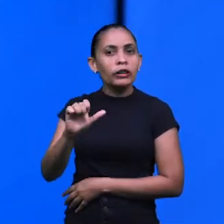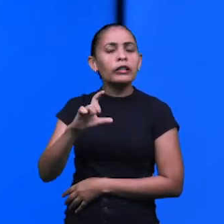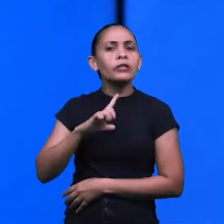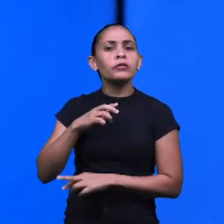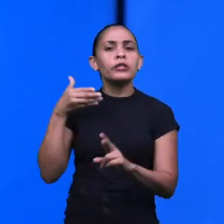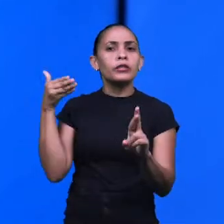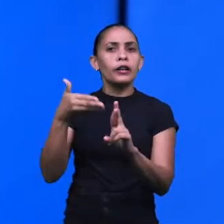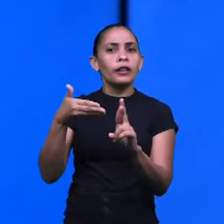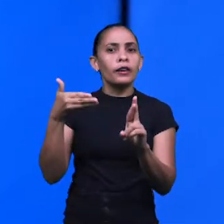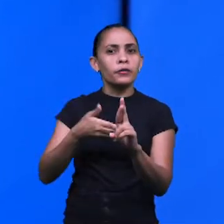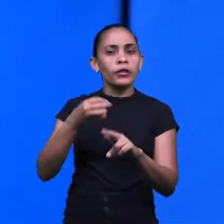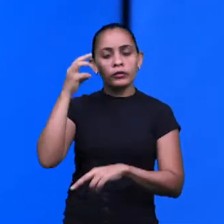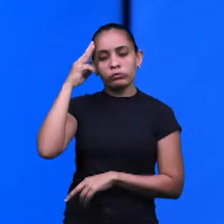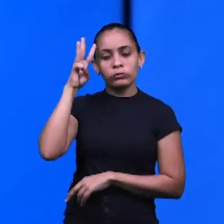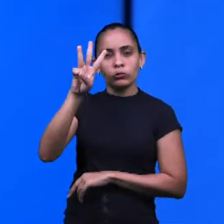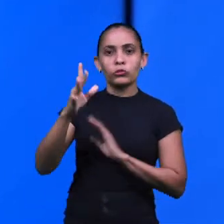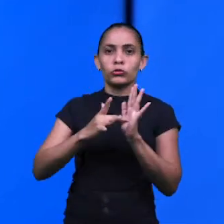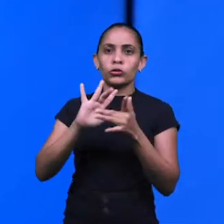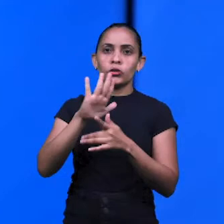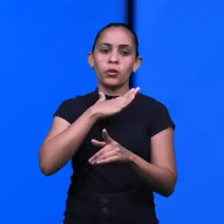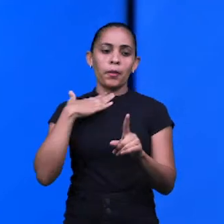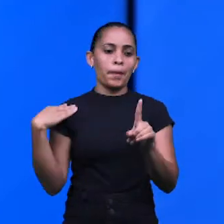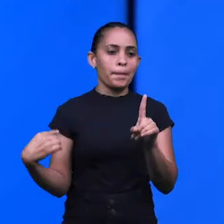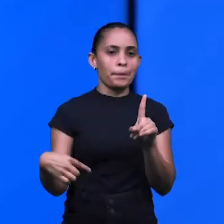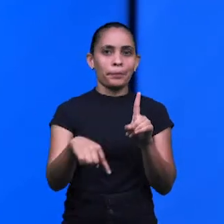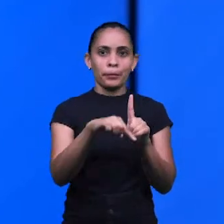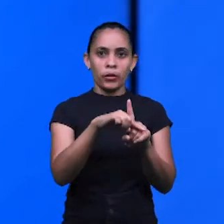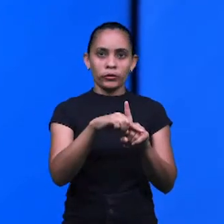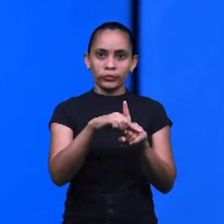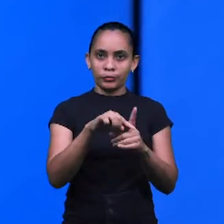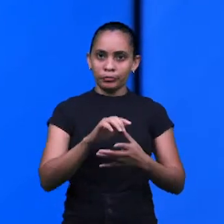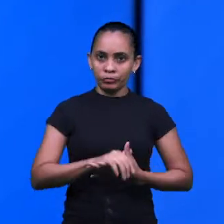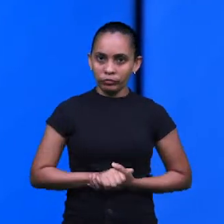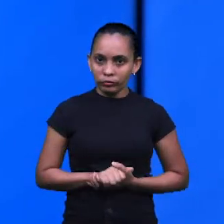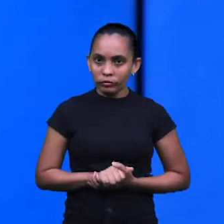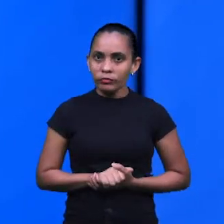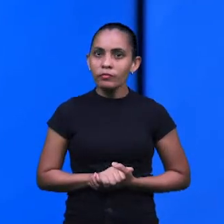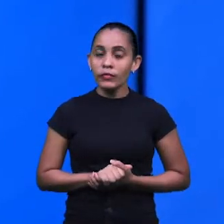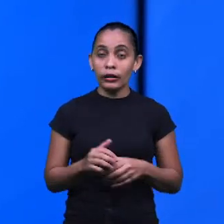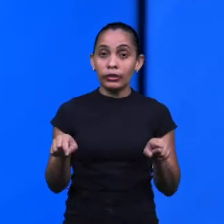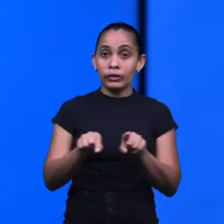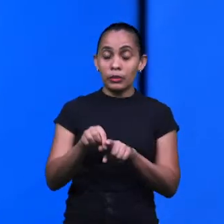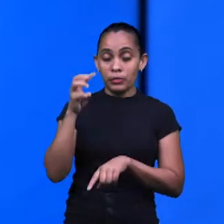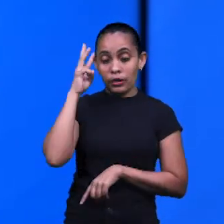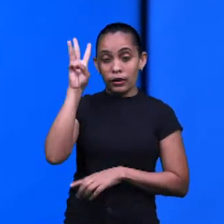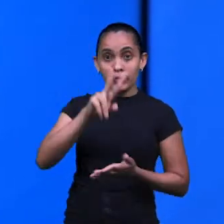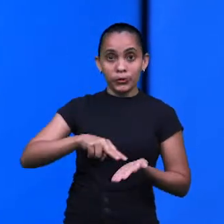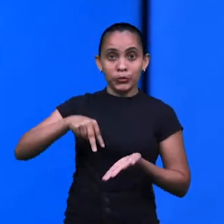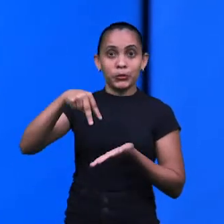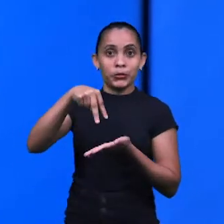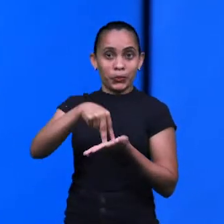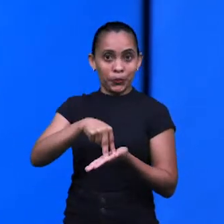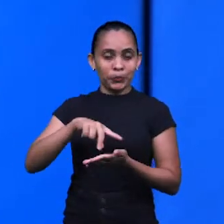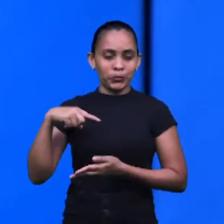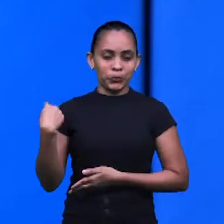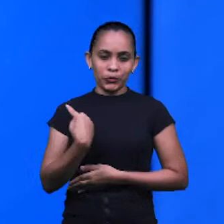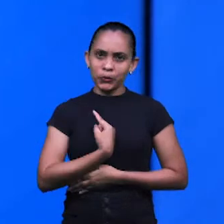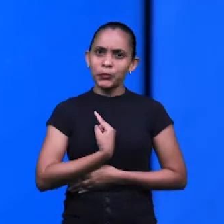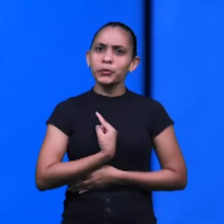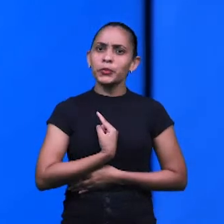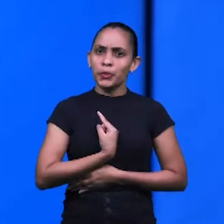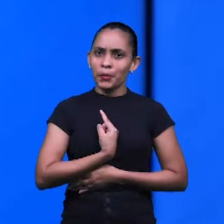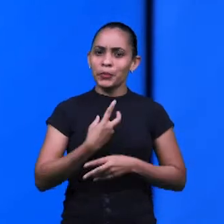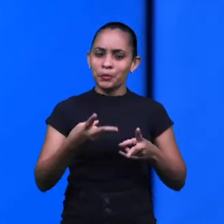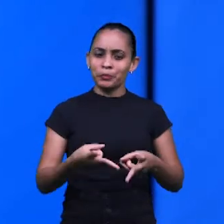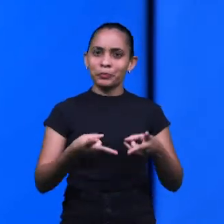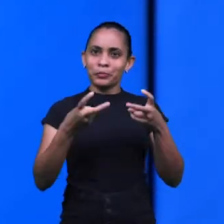do Senhor Jesus, a sua morte e a sua ressurreição. Nós encontramos várias narrações, né, no Velho Testamento